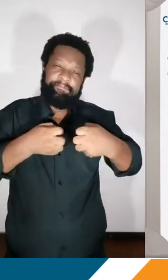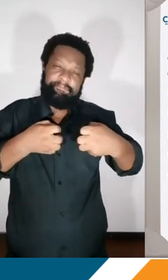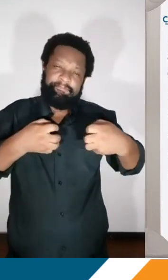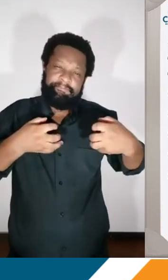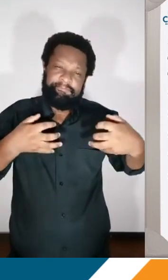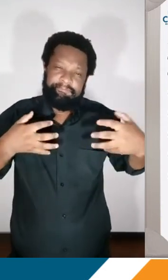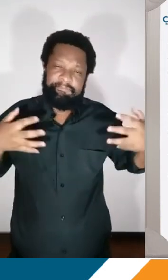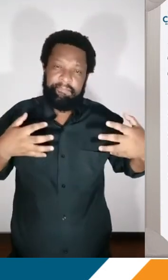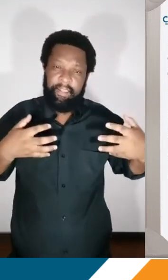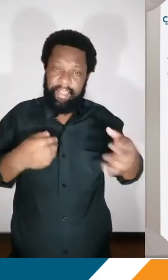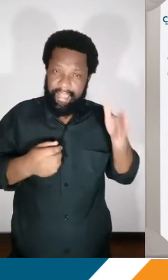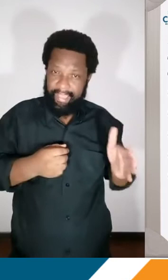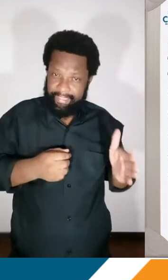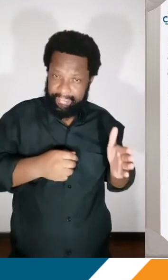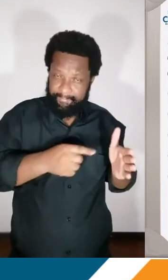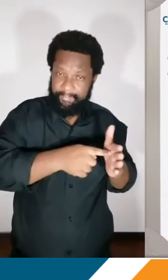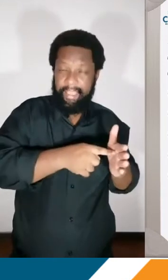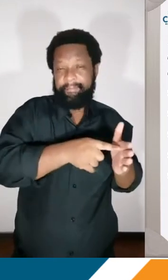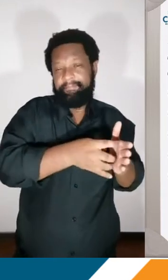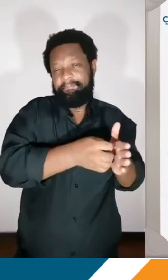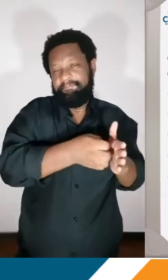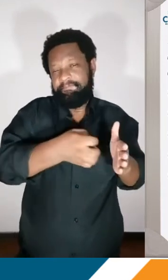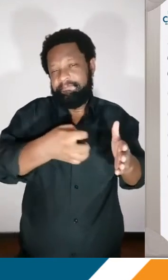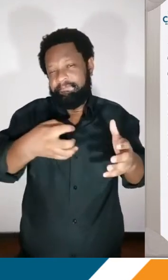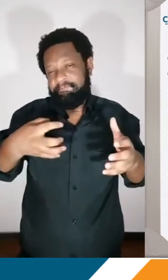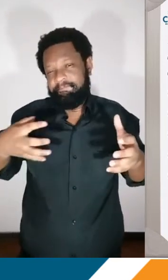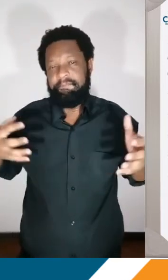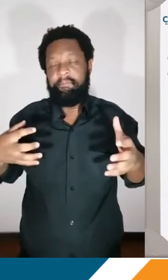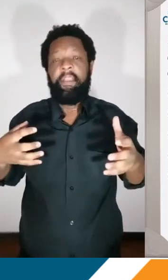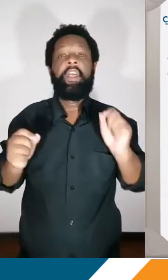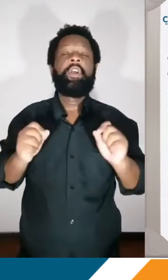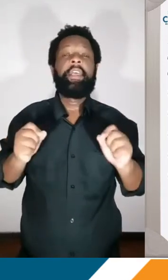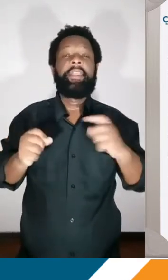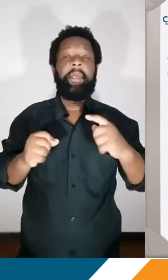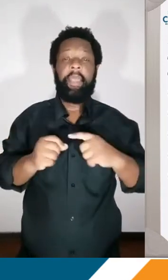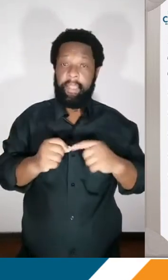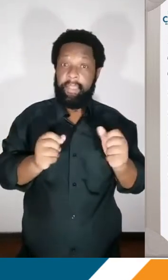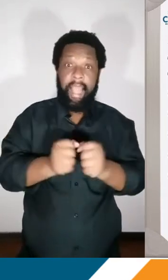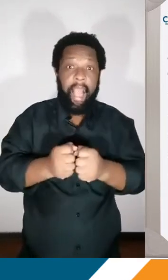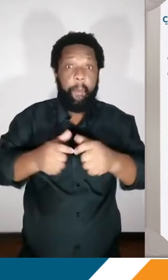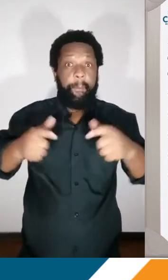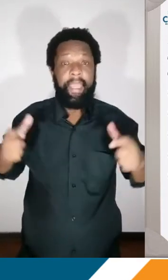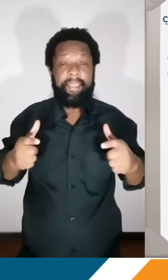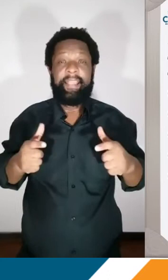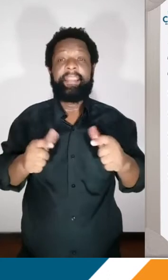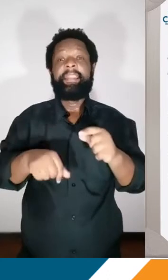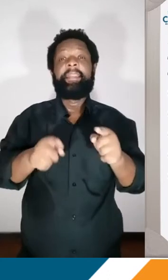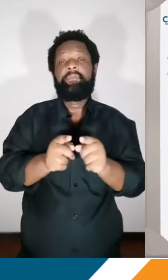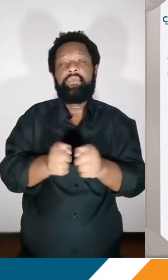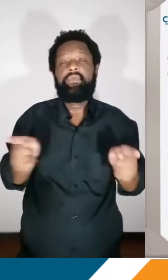esticada desde sua posição de equilíbrio até uma nova posição em que seu comprimento vai aumentar em